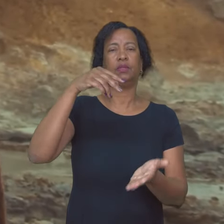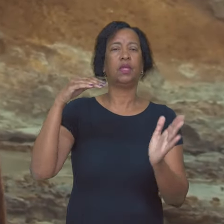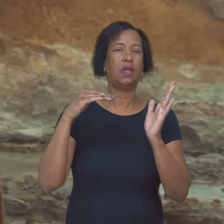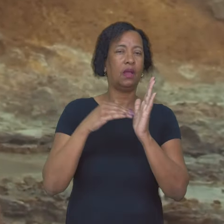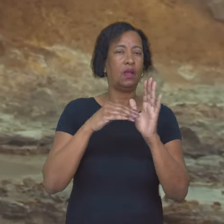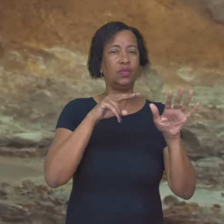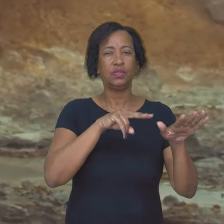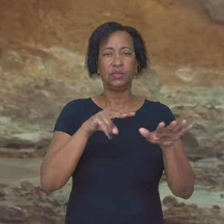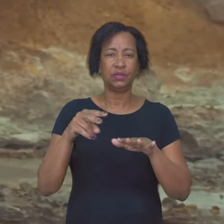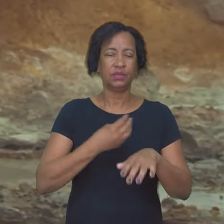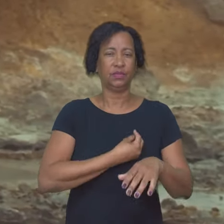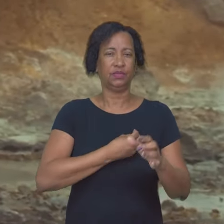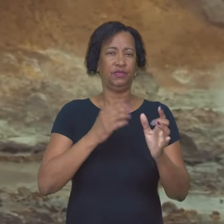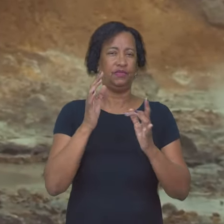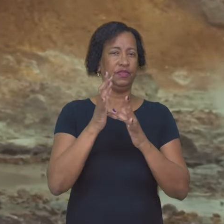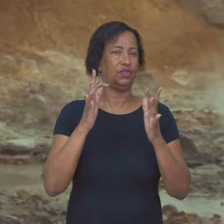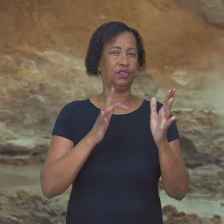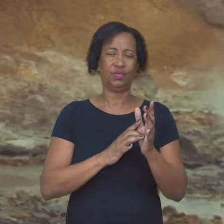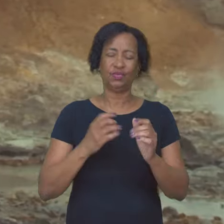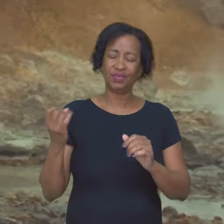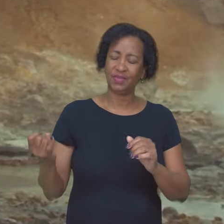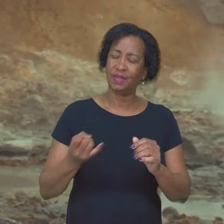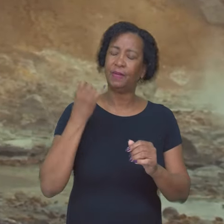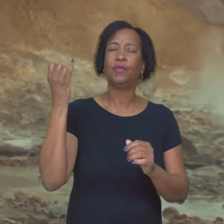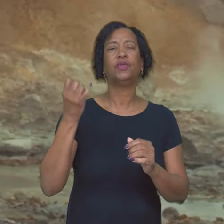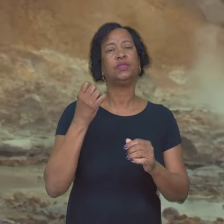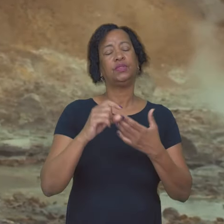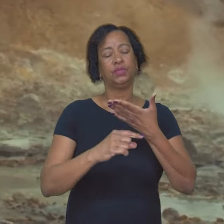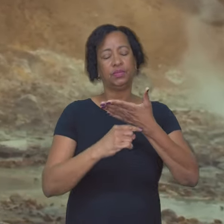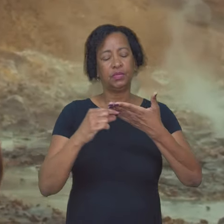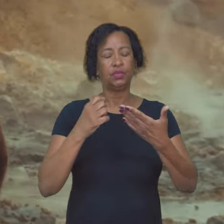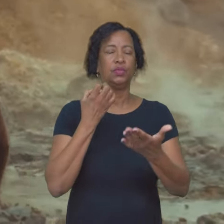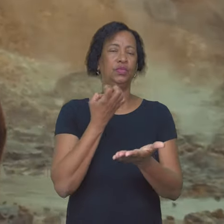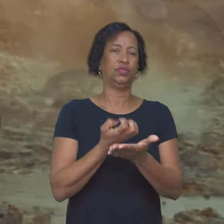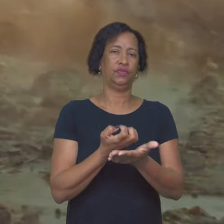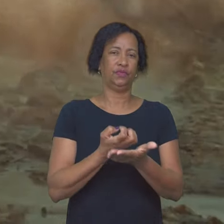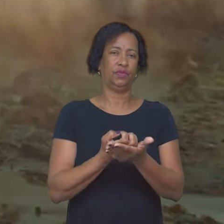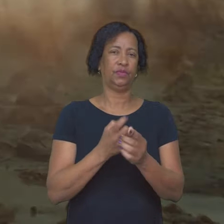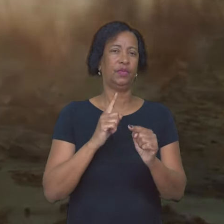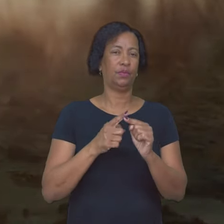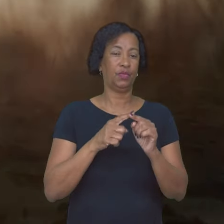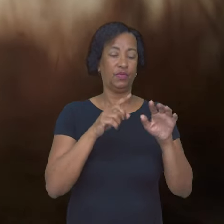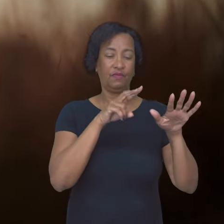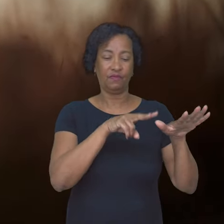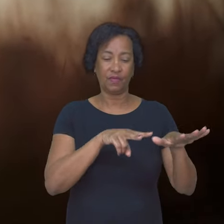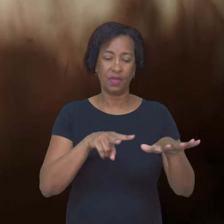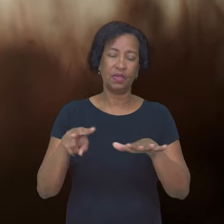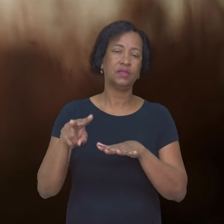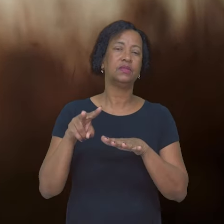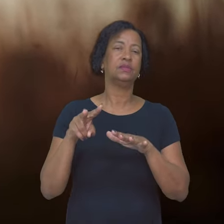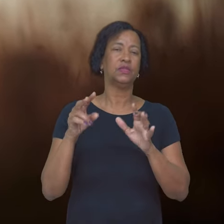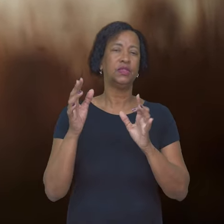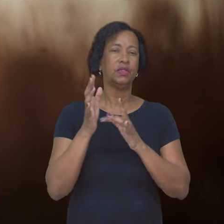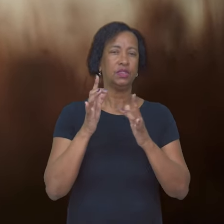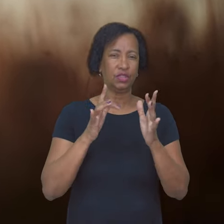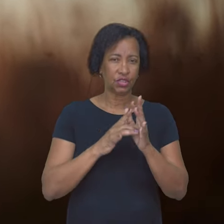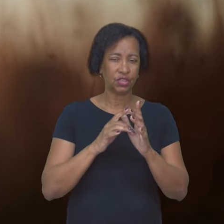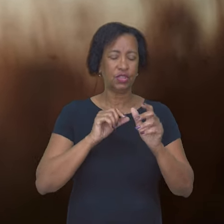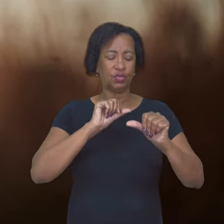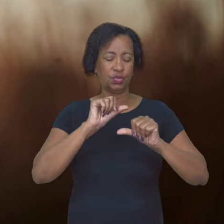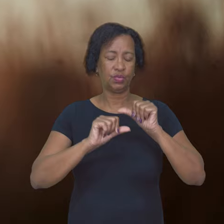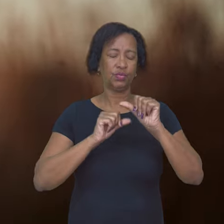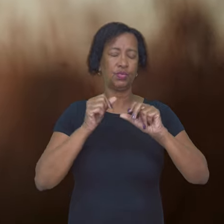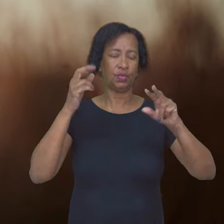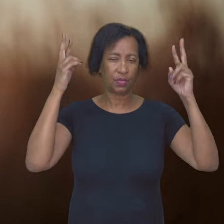é demasiadamente importante para os aores do Evangelhos porque foi a semana em que Jesus se tornou Cordeiro de Deus e